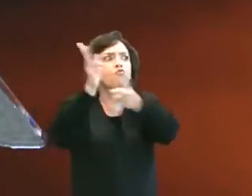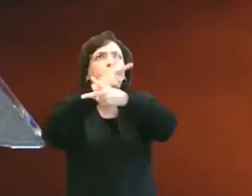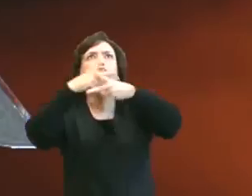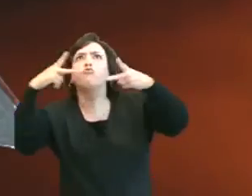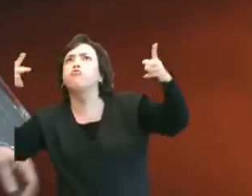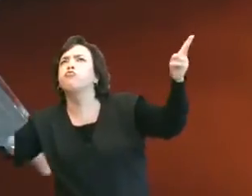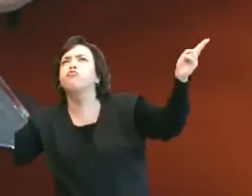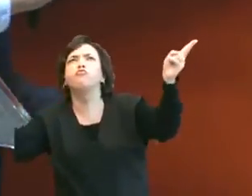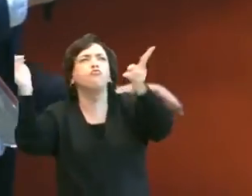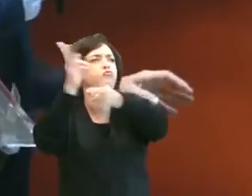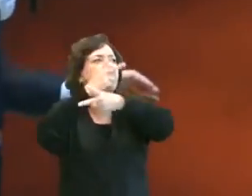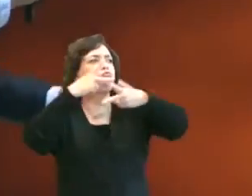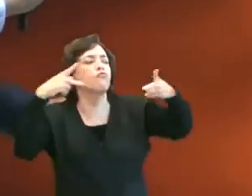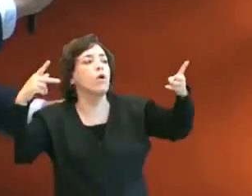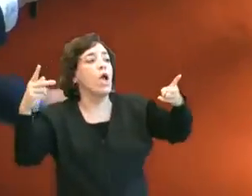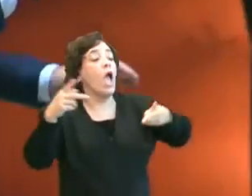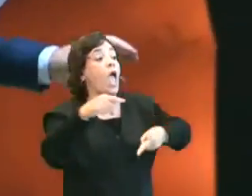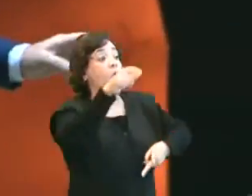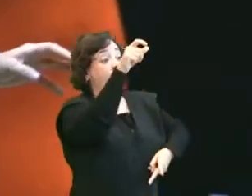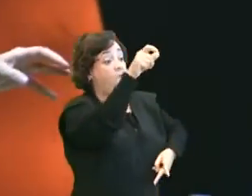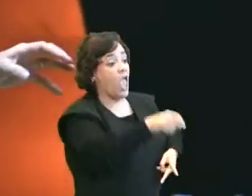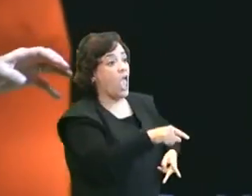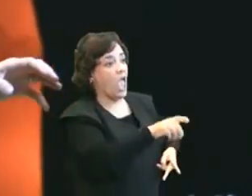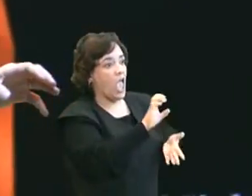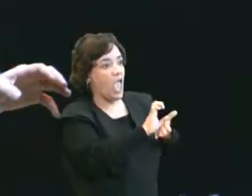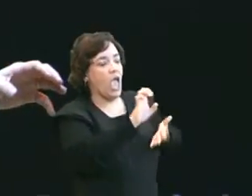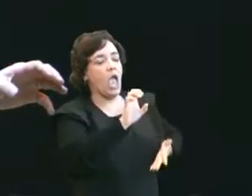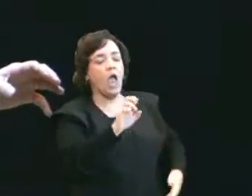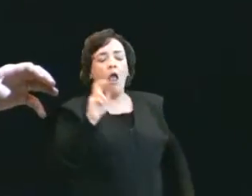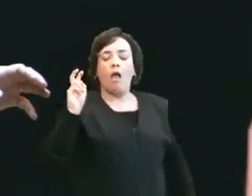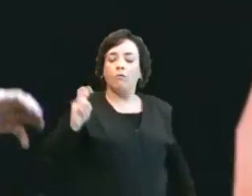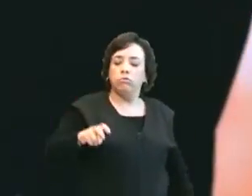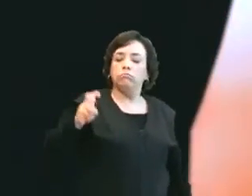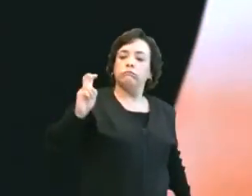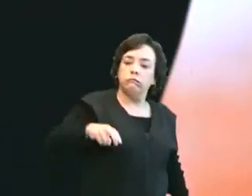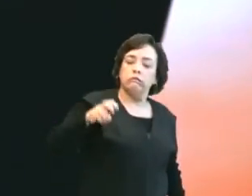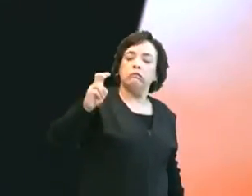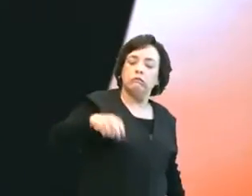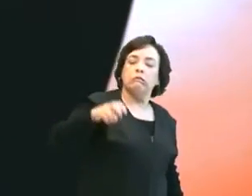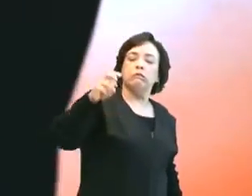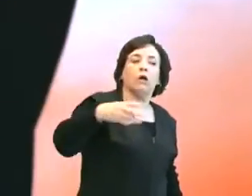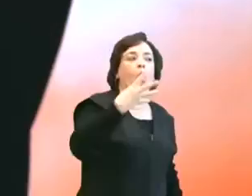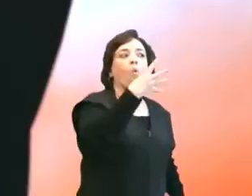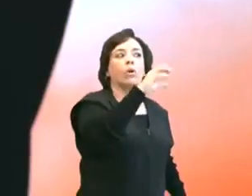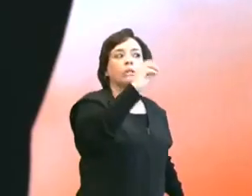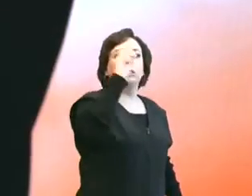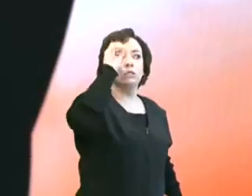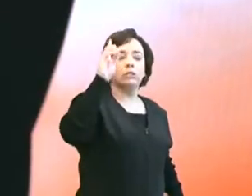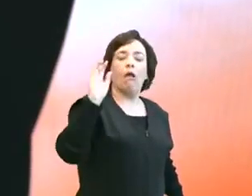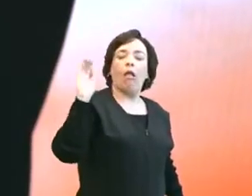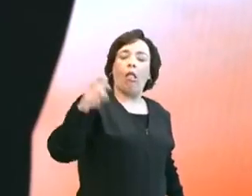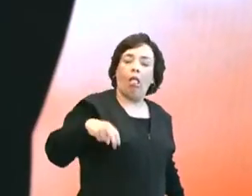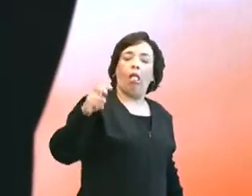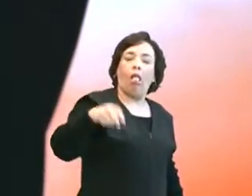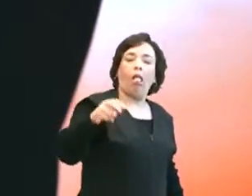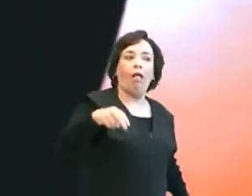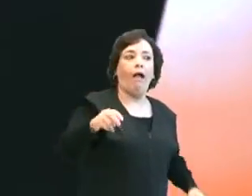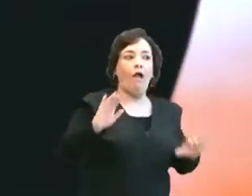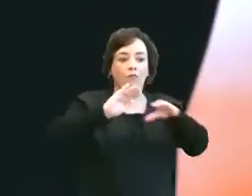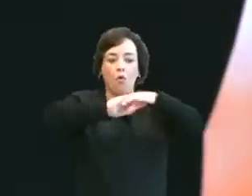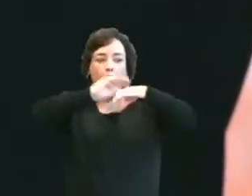Aquele homem anda 40 dias e 40 noites, e ele vai se esconder numa caverna.